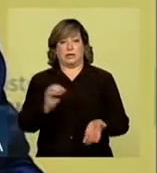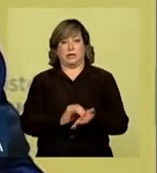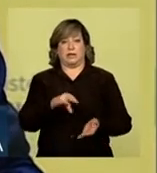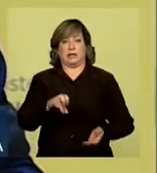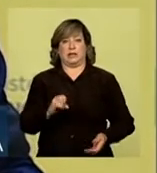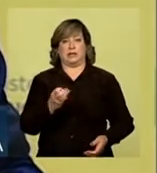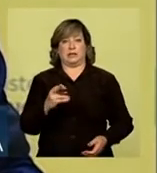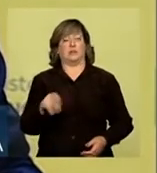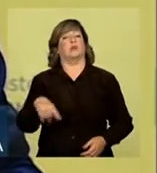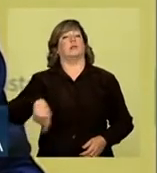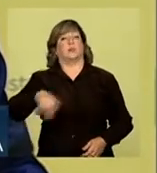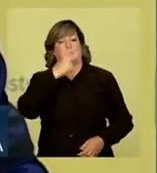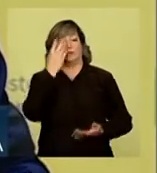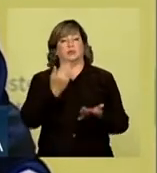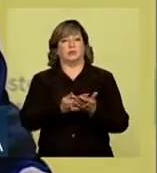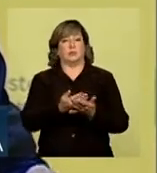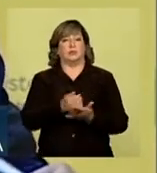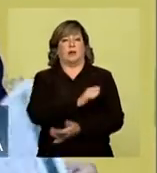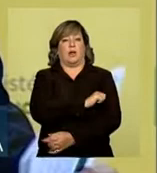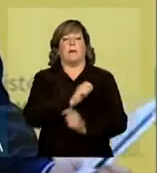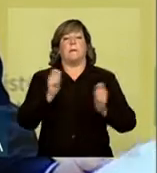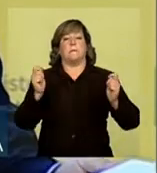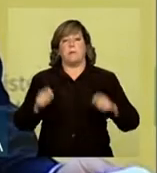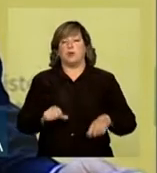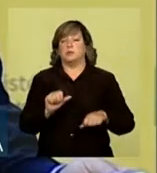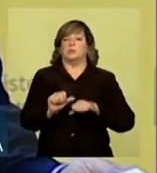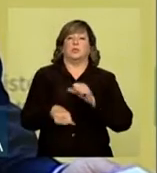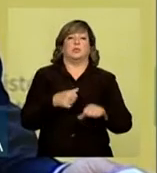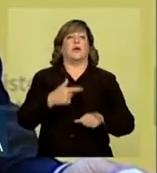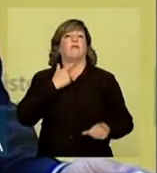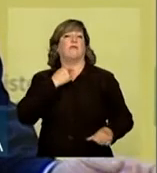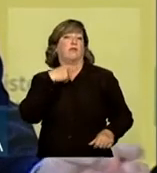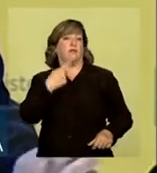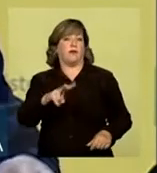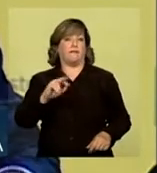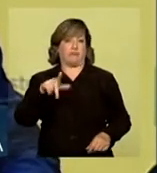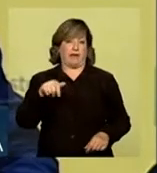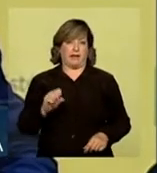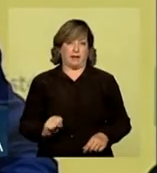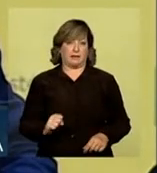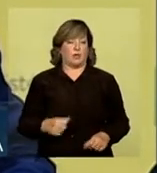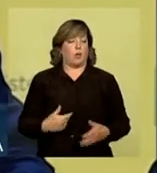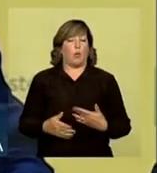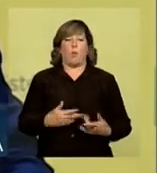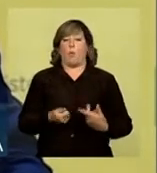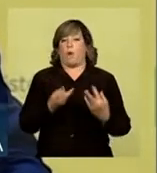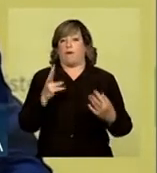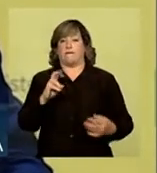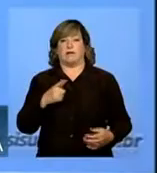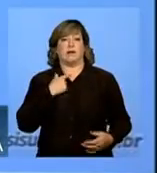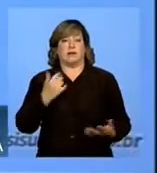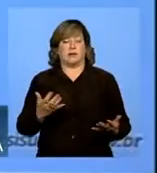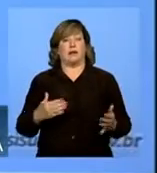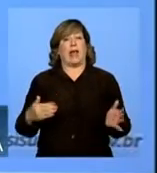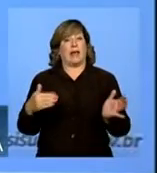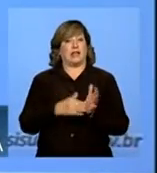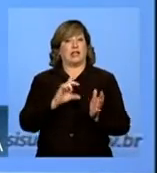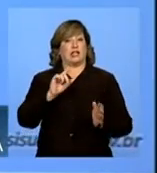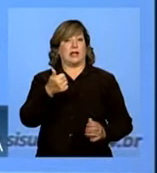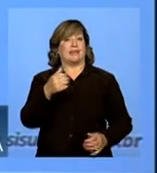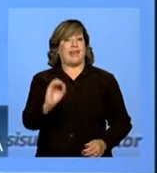podem alterar suas opções de vagas quantas vezes desejarem bom então a inscrição vai até o dia